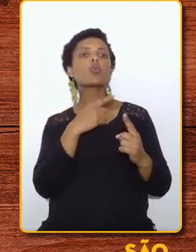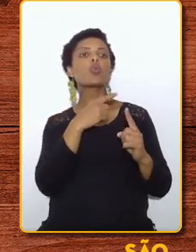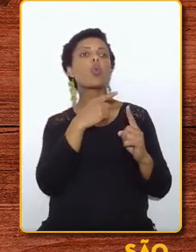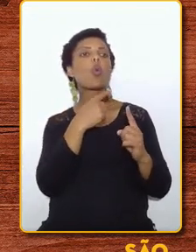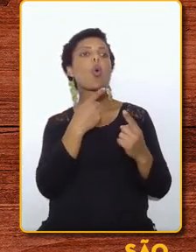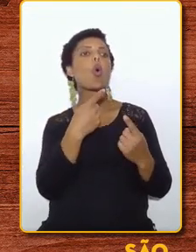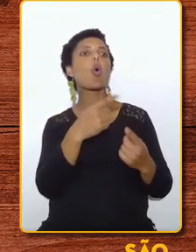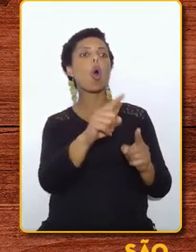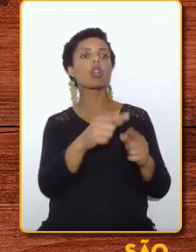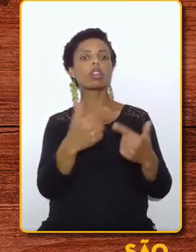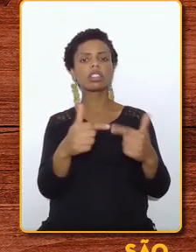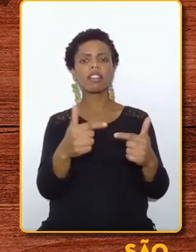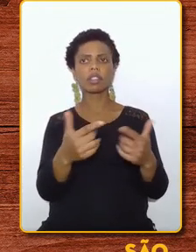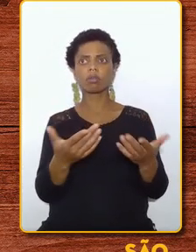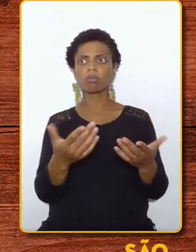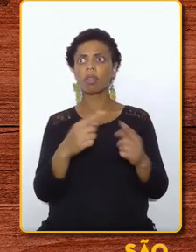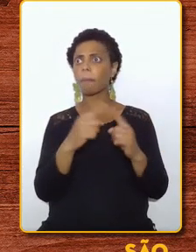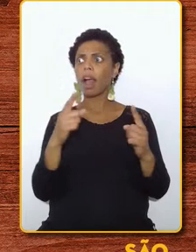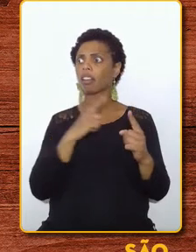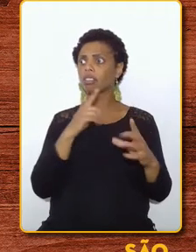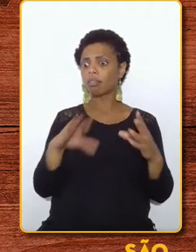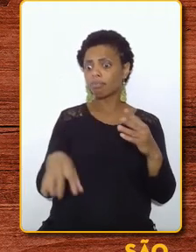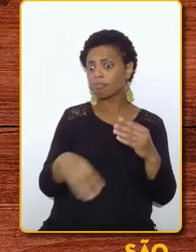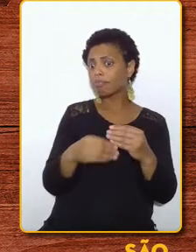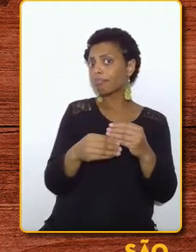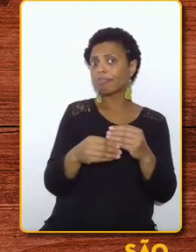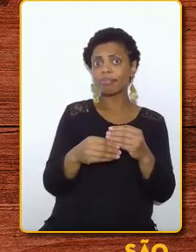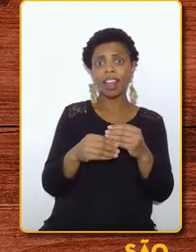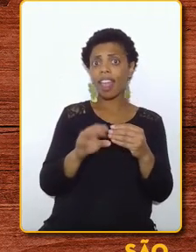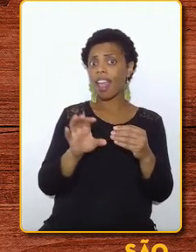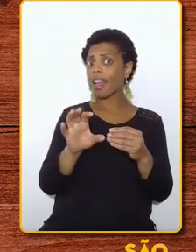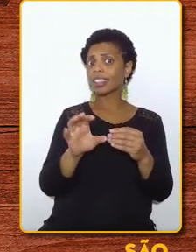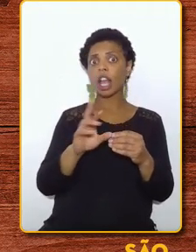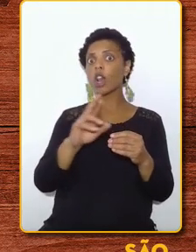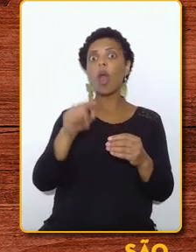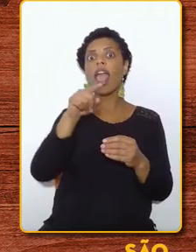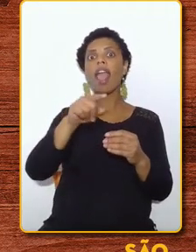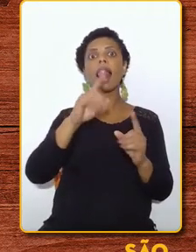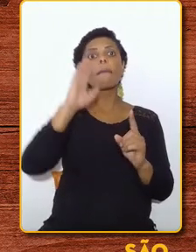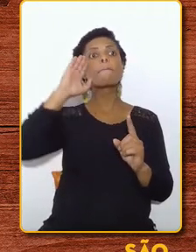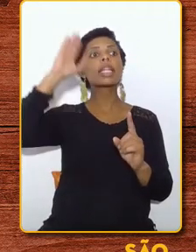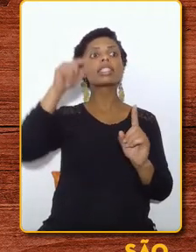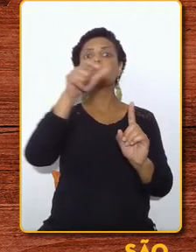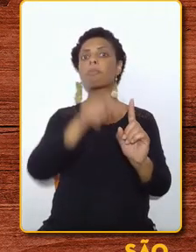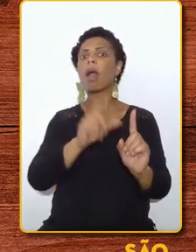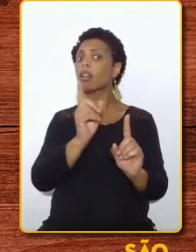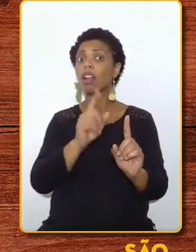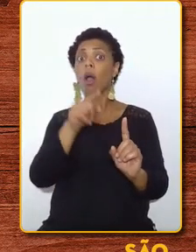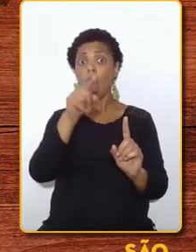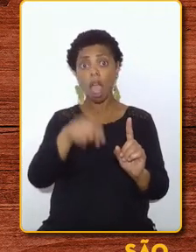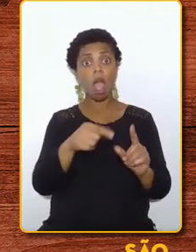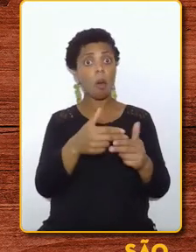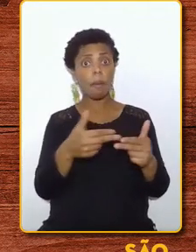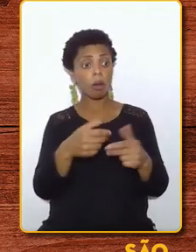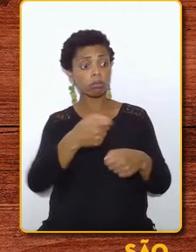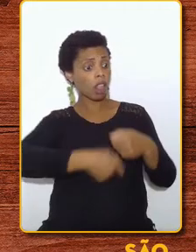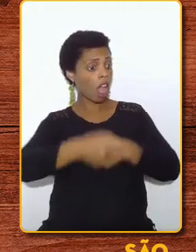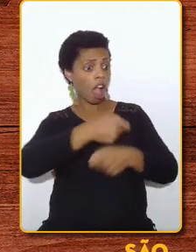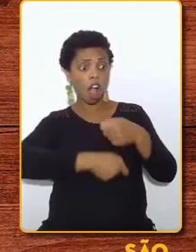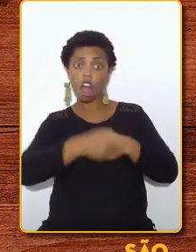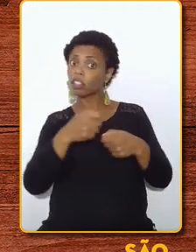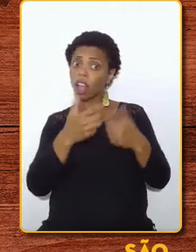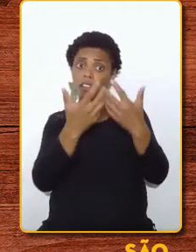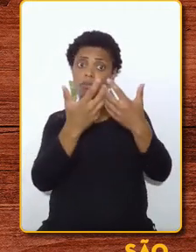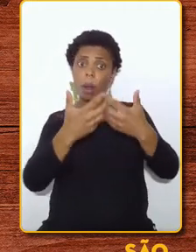Mas é um agregado, não é um sujeito. Não é a mesma coisa o agronegócio. O agronegócio vai